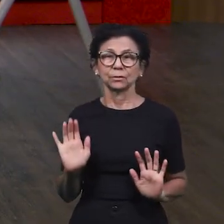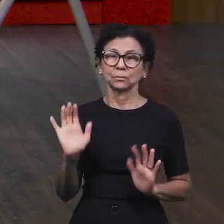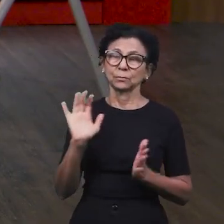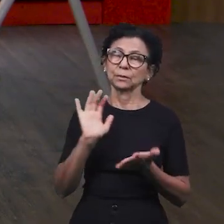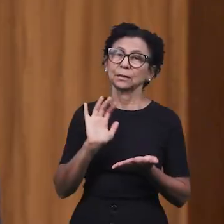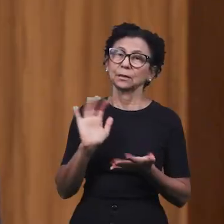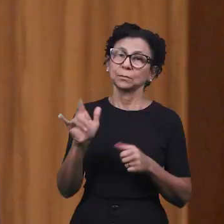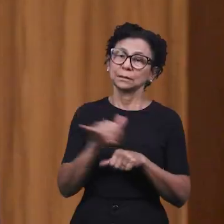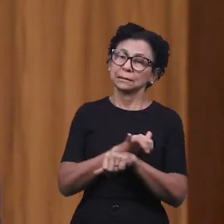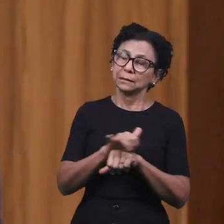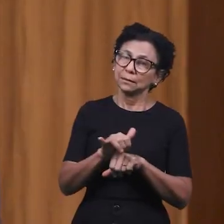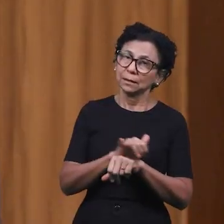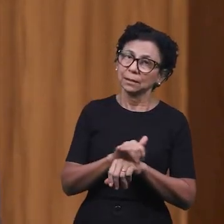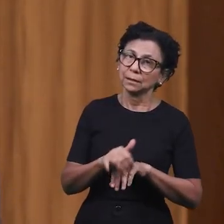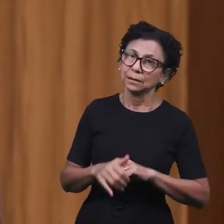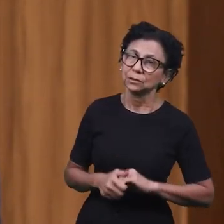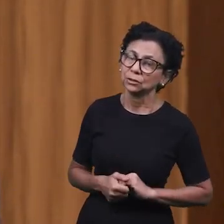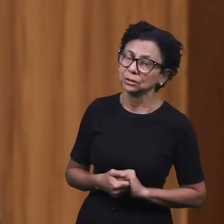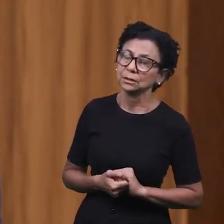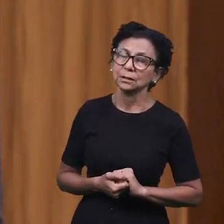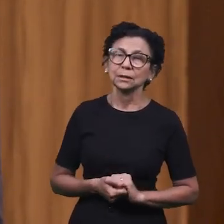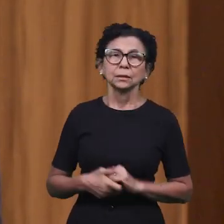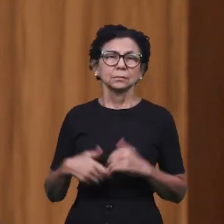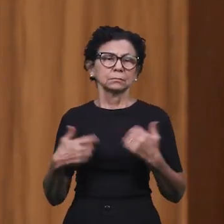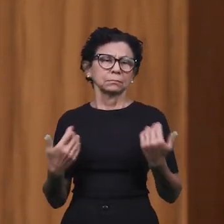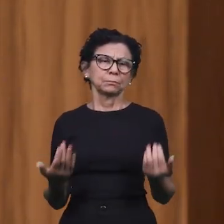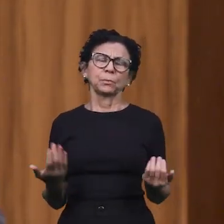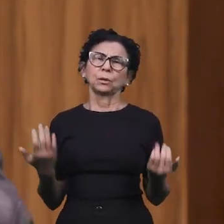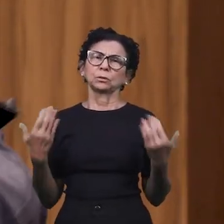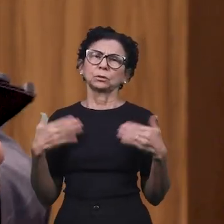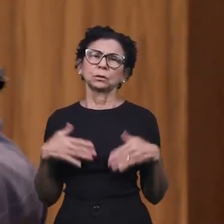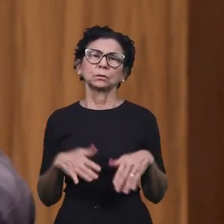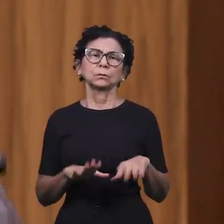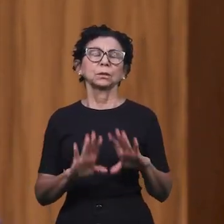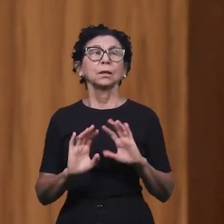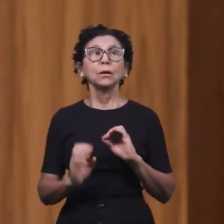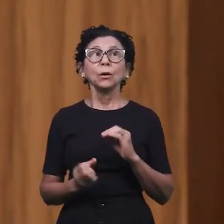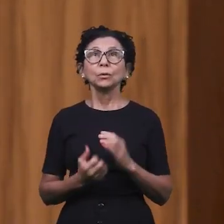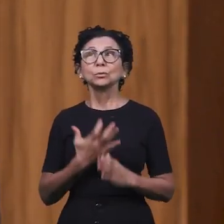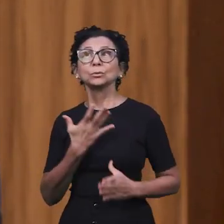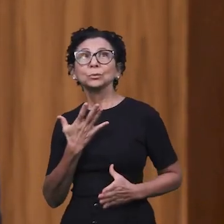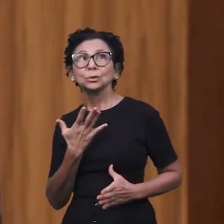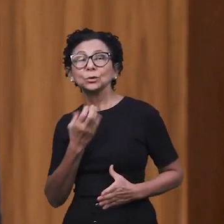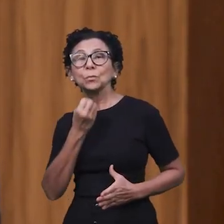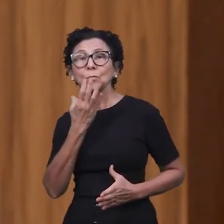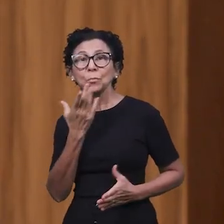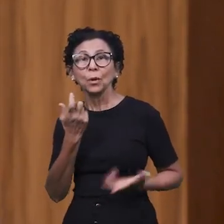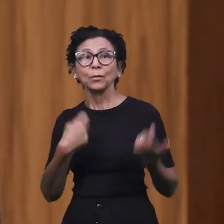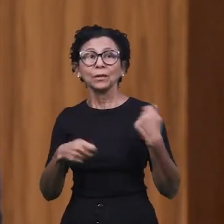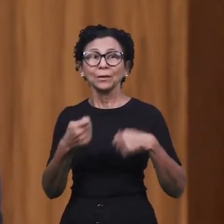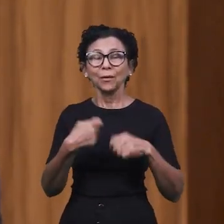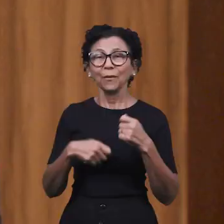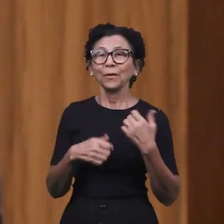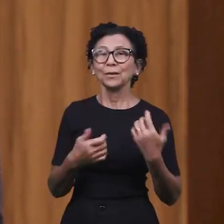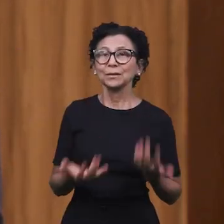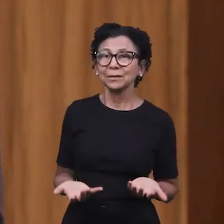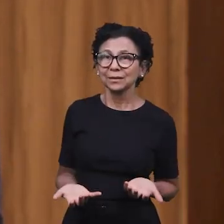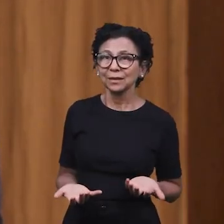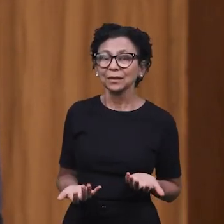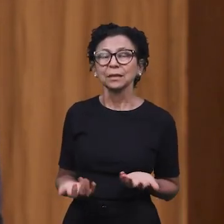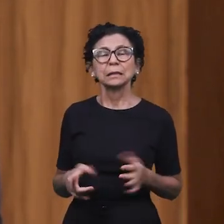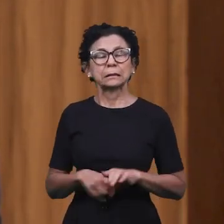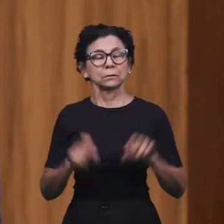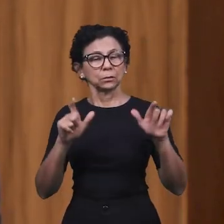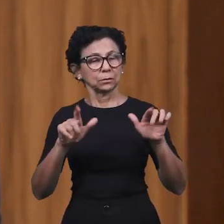forma de trazer sustento para minha casa. E aí, naturalmente, pode surgir daí um negócio? Claro que pode. Mas um local de trabalho, como nós